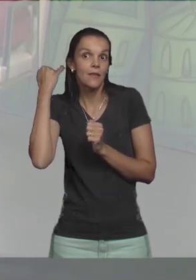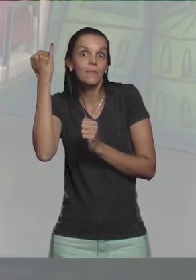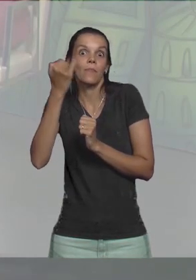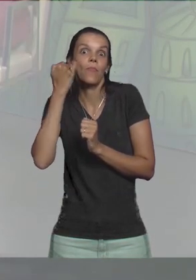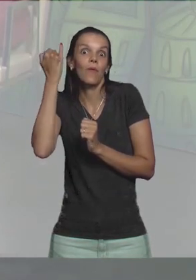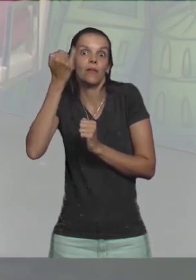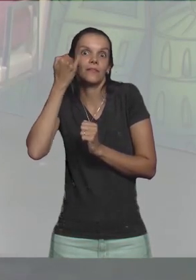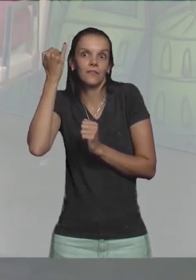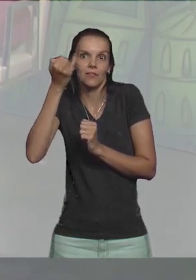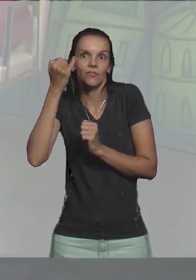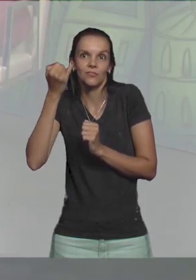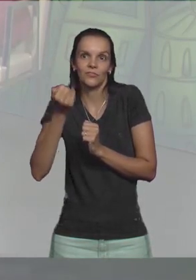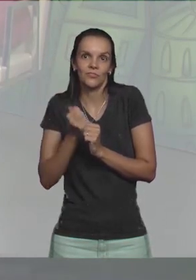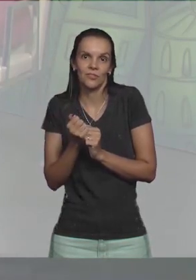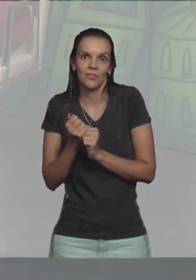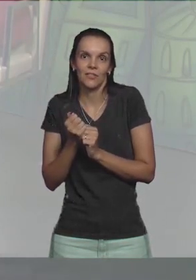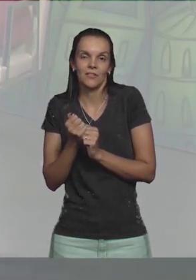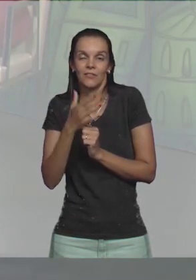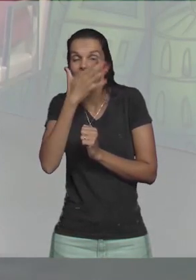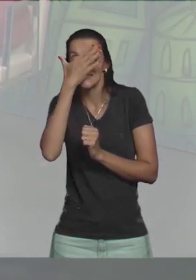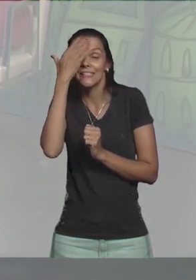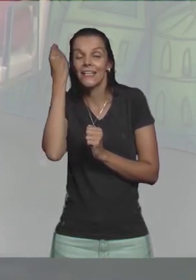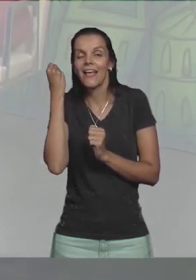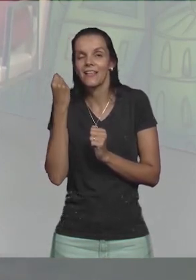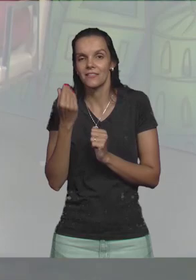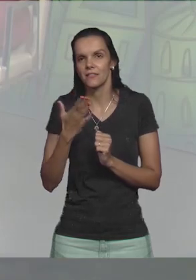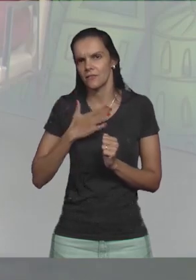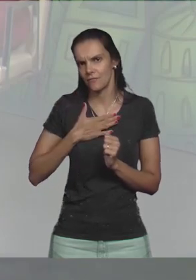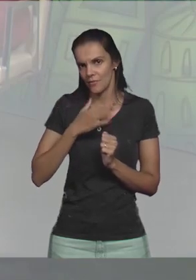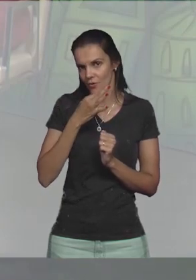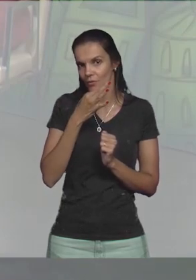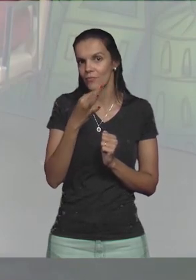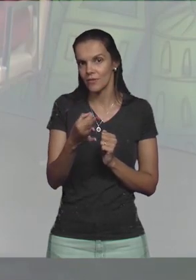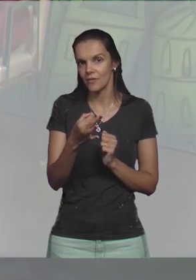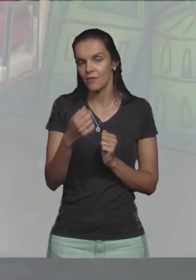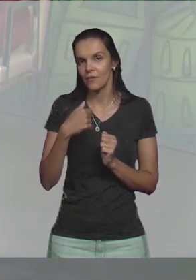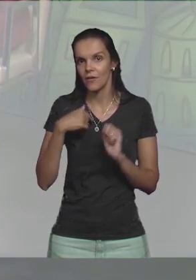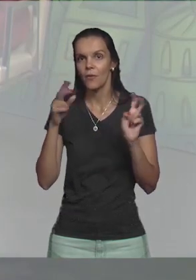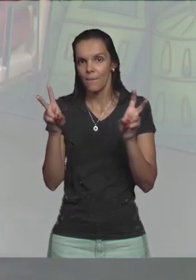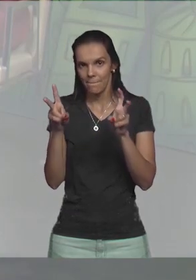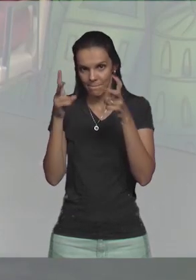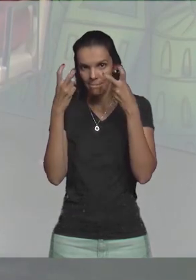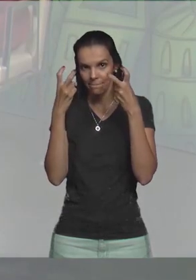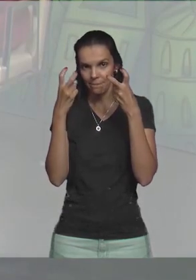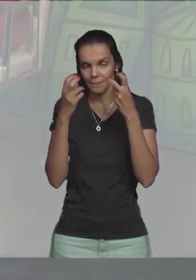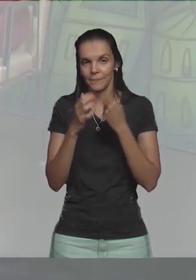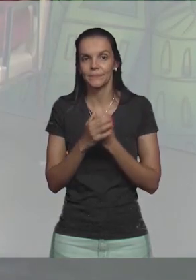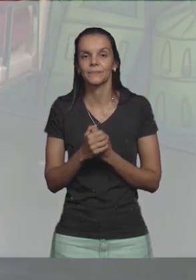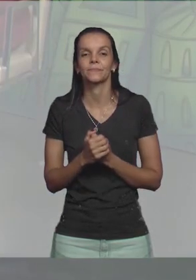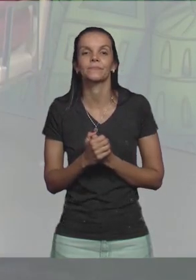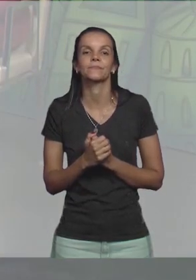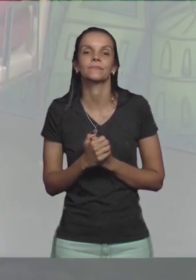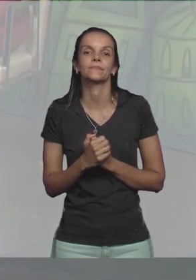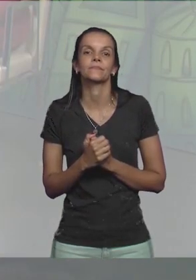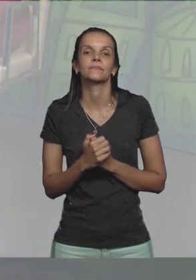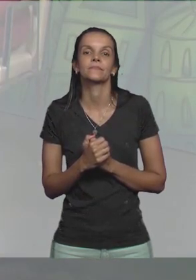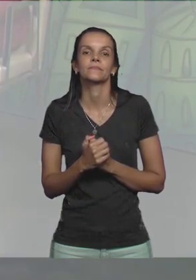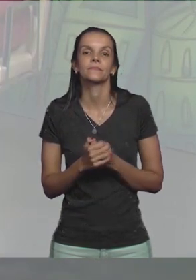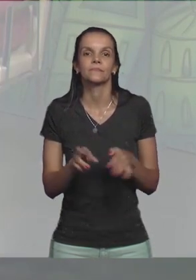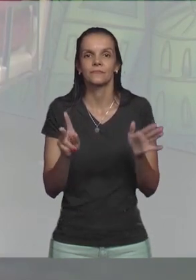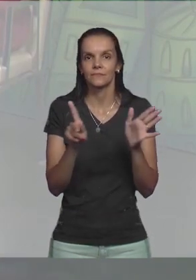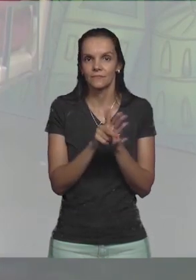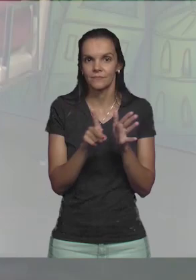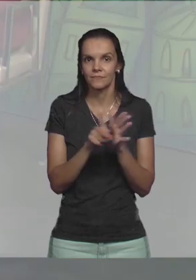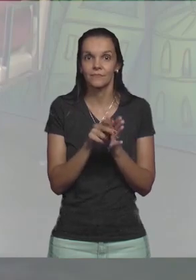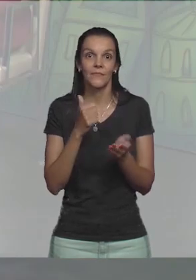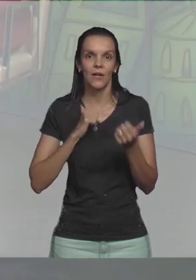importância dele se tornou tão grande que ele não podia ser negro. Lógico, isso é uma opinião minha, mas eu enxergo isso e enxergo isso com outras... A própria Thaís